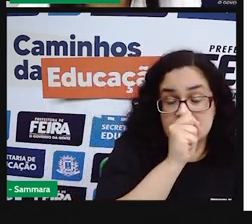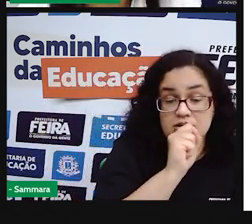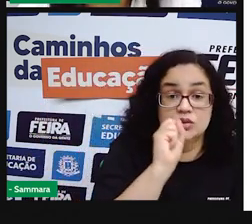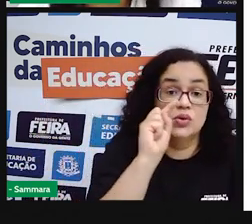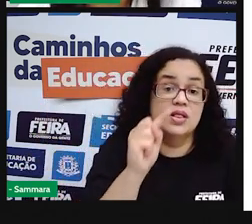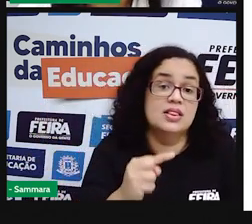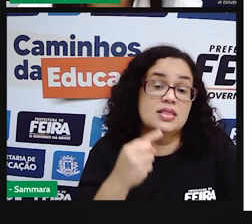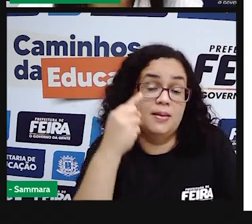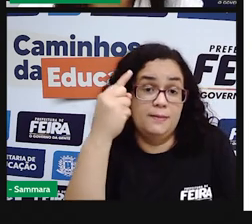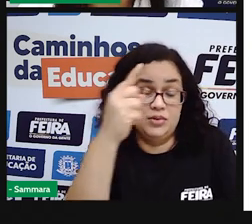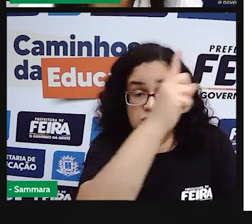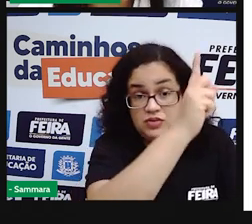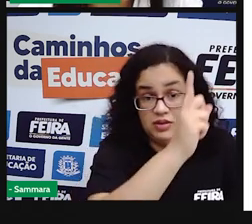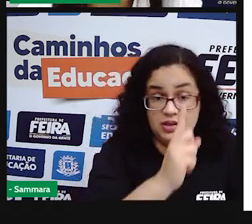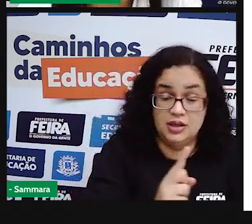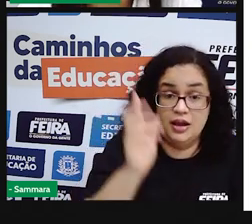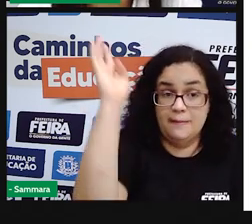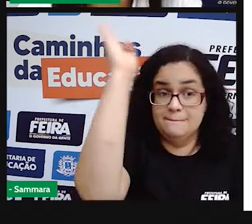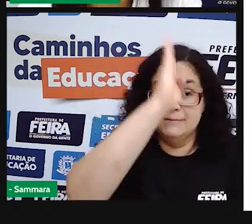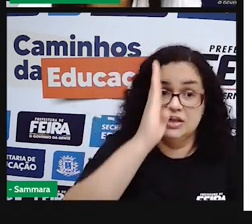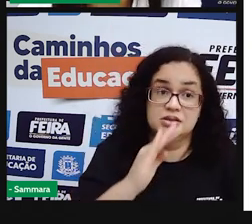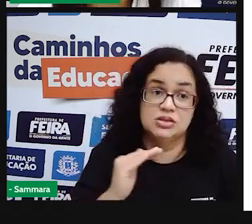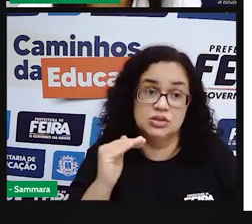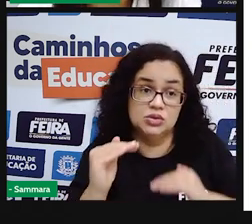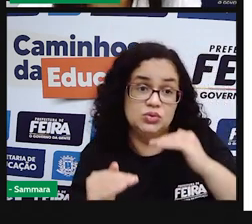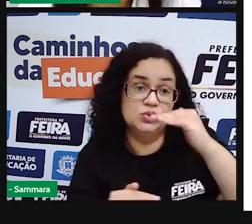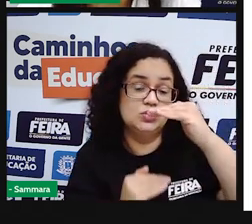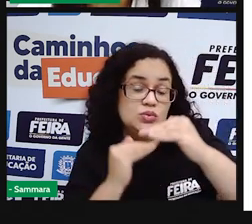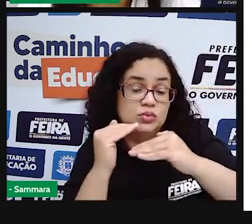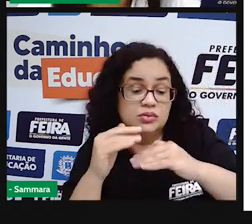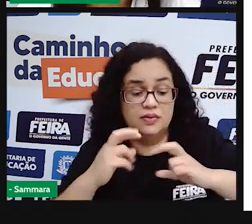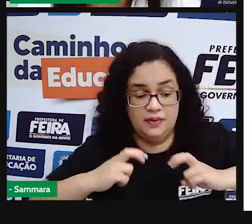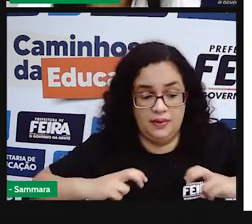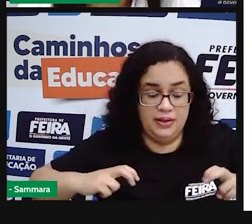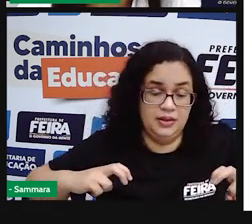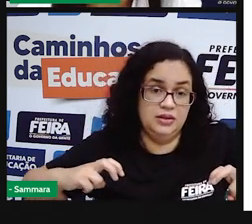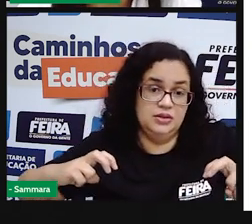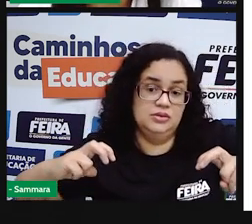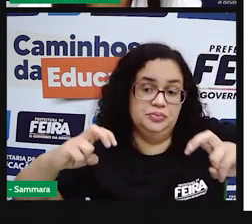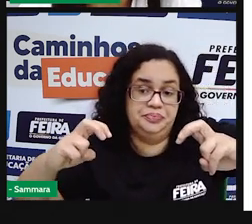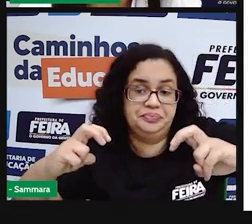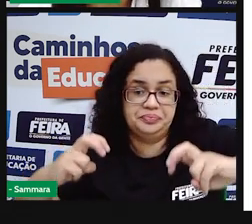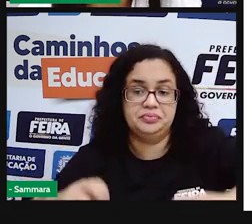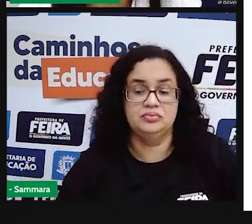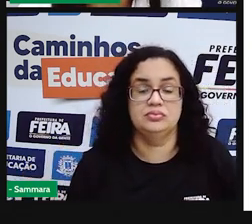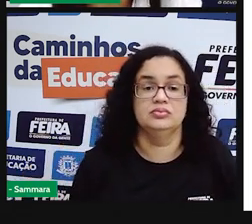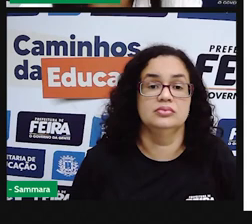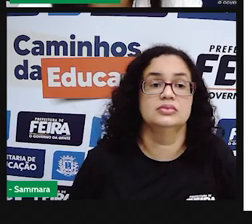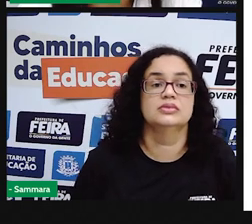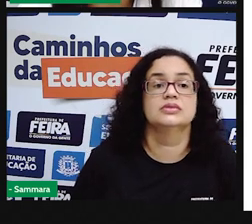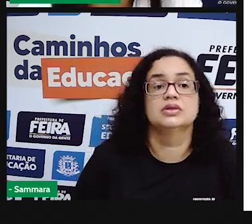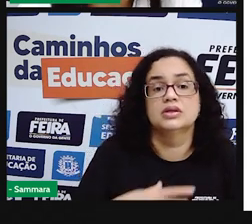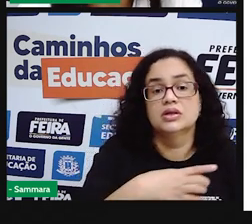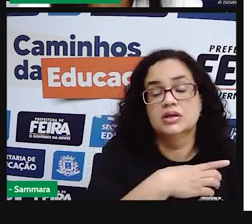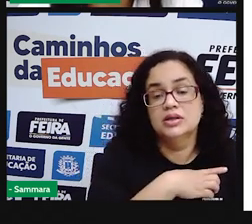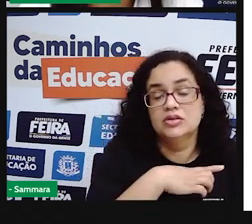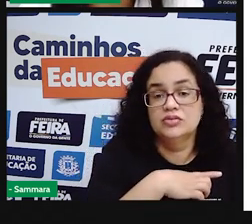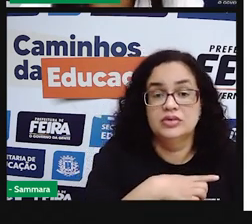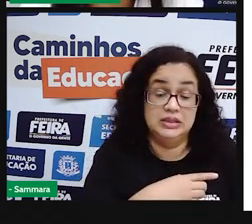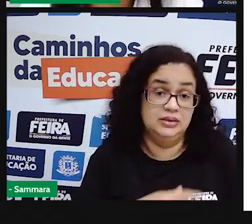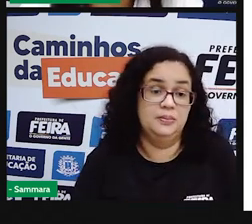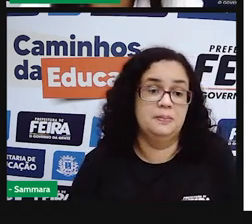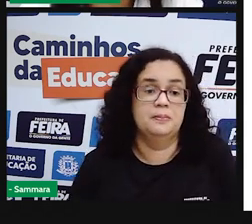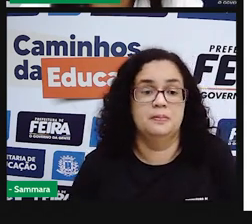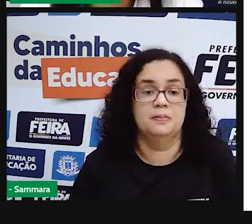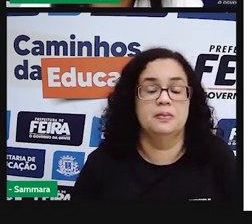para o Brasil e, com o tempo, muitos passos, ritmos e gestos, né, foram aí acrescentados. É